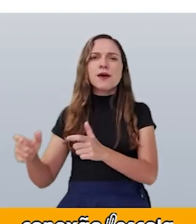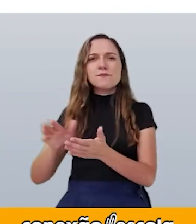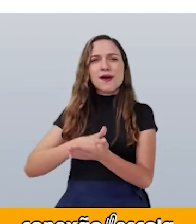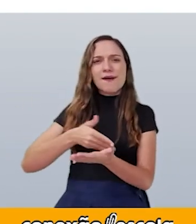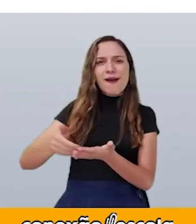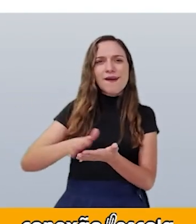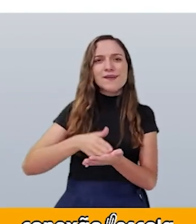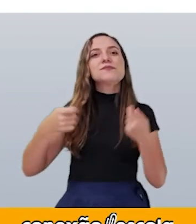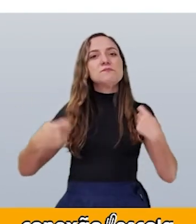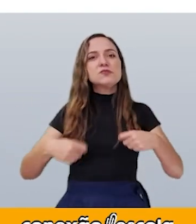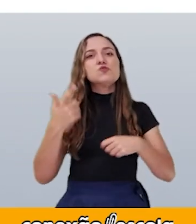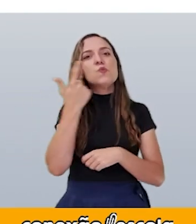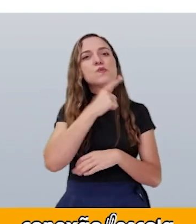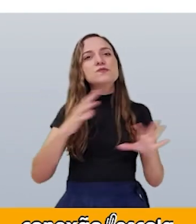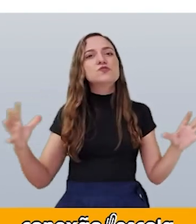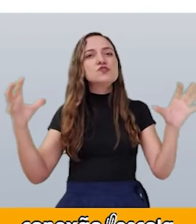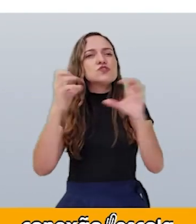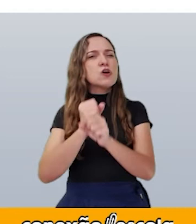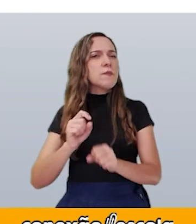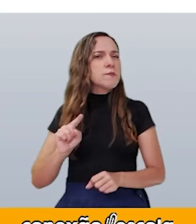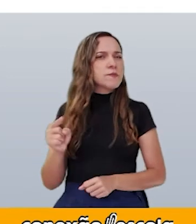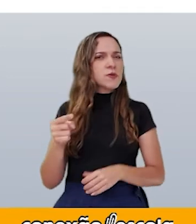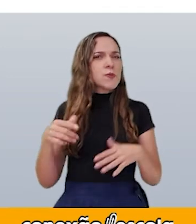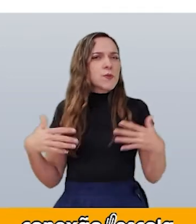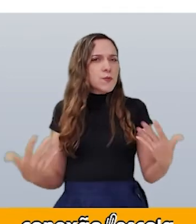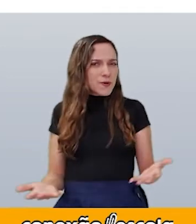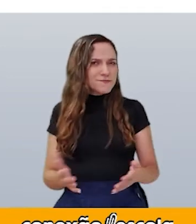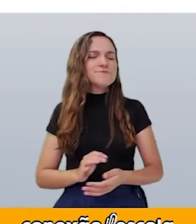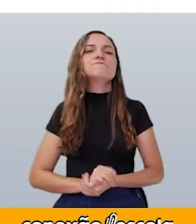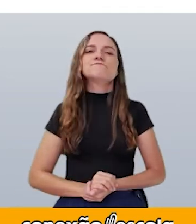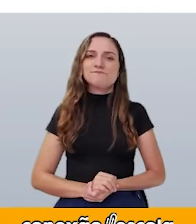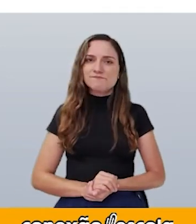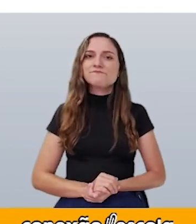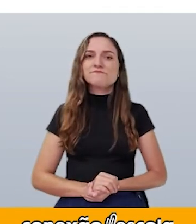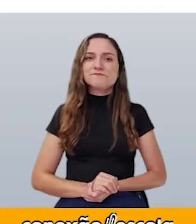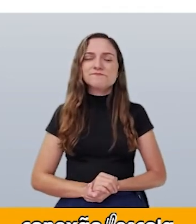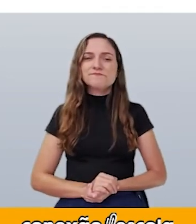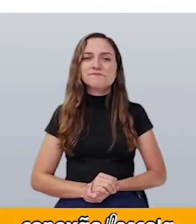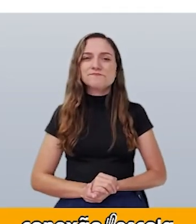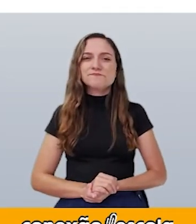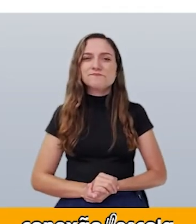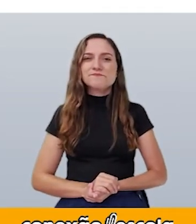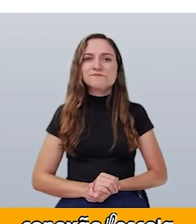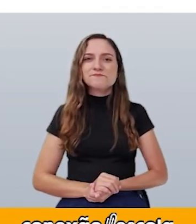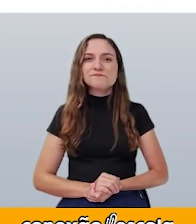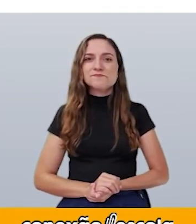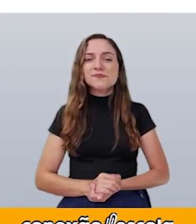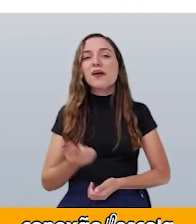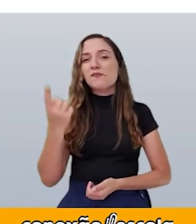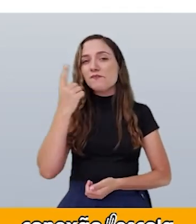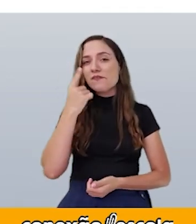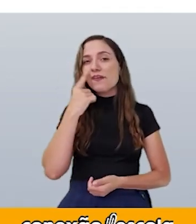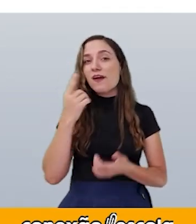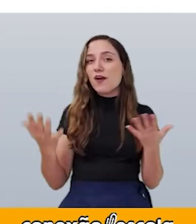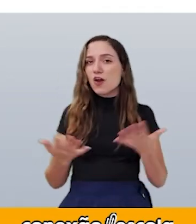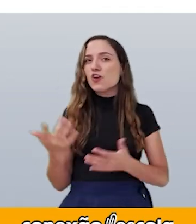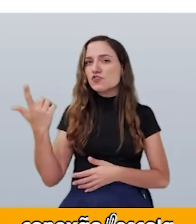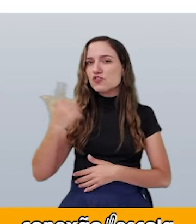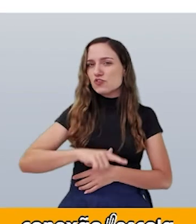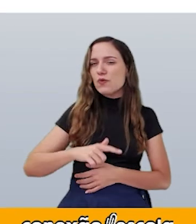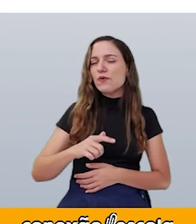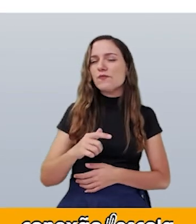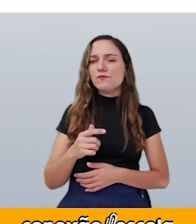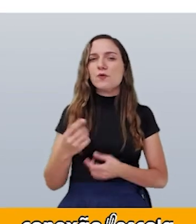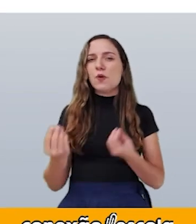vou precisar para ter 1.000 gramas ou 1 quilo? Vou fazer da mesma